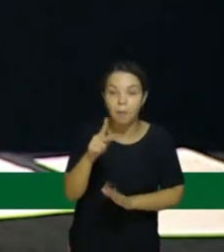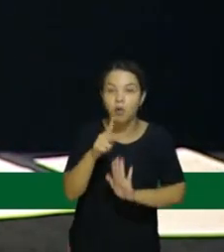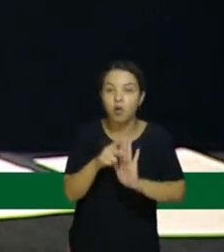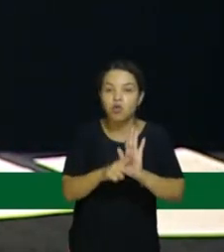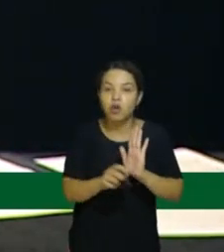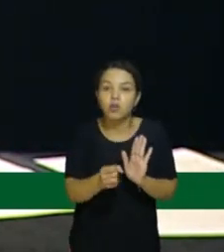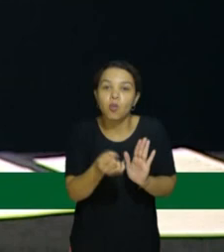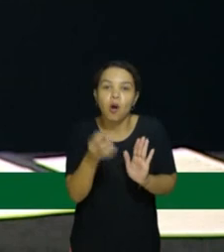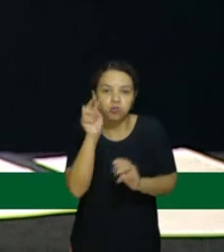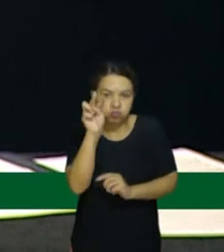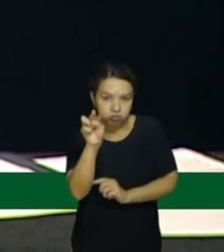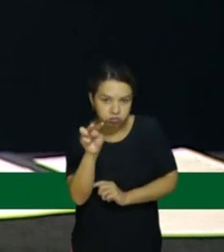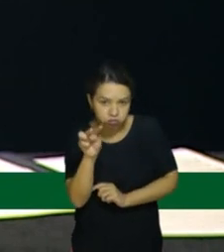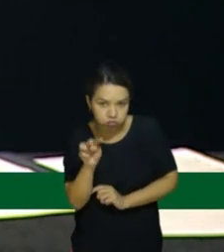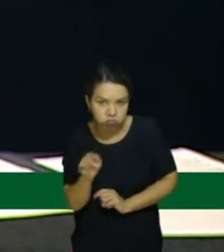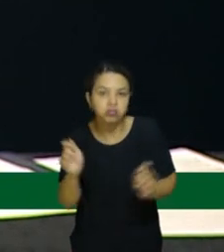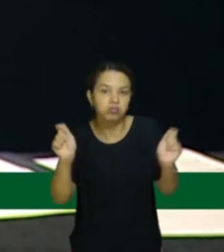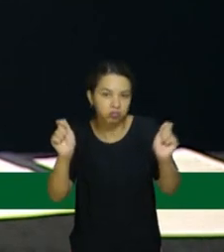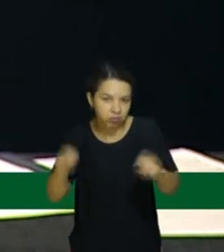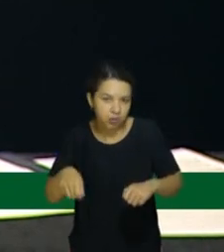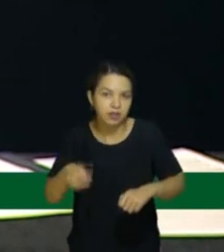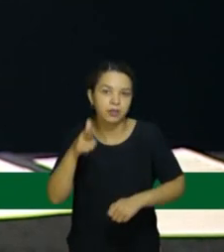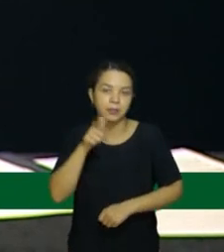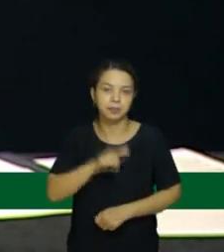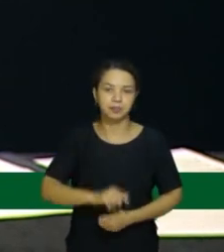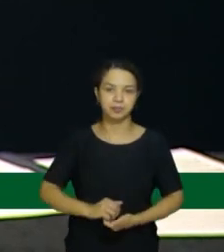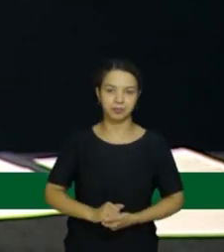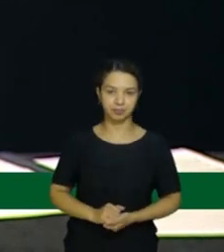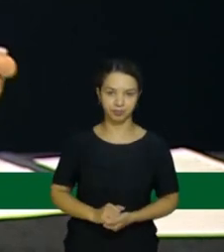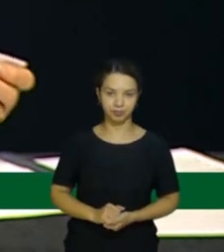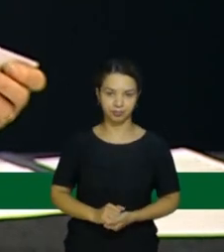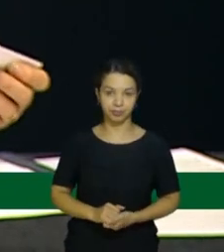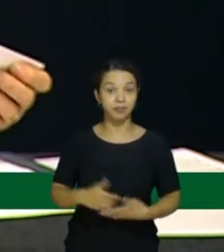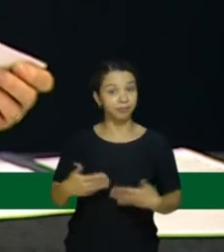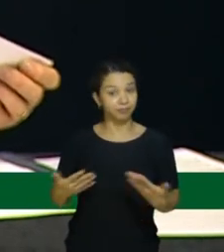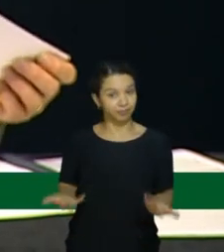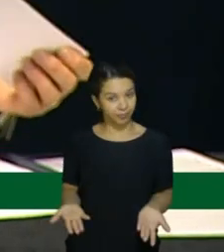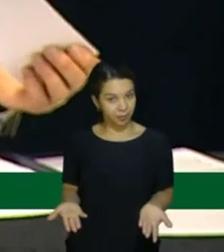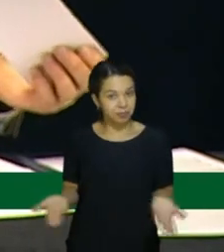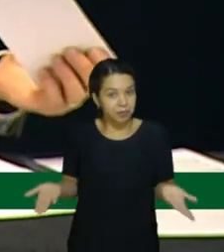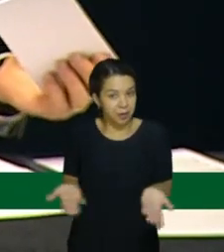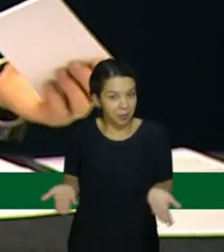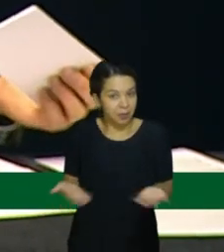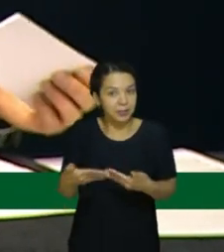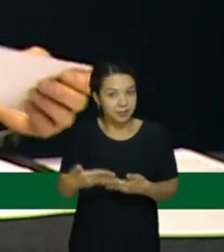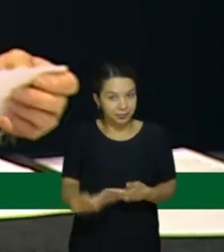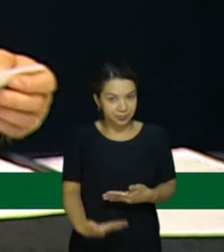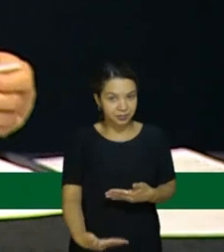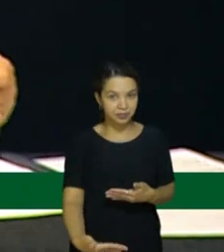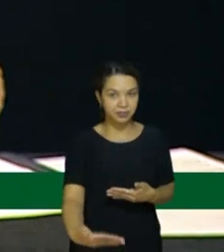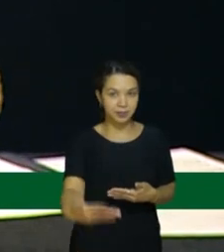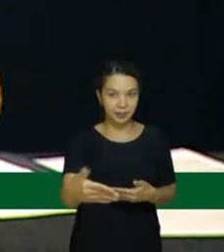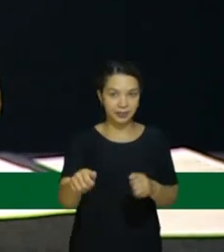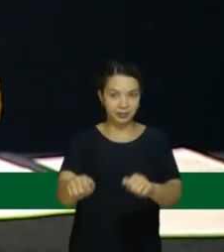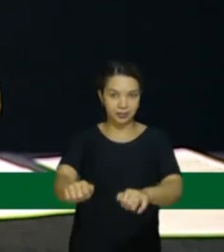votaram pois bem vamos dar início Então à nossa